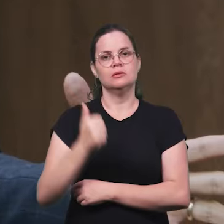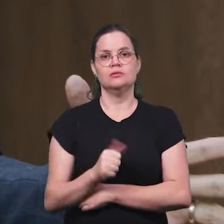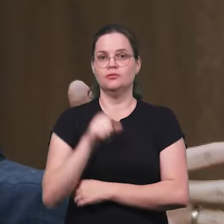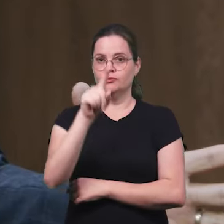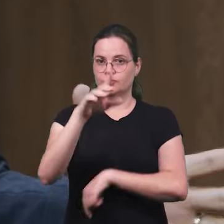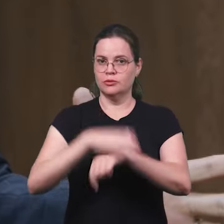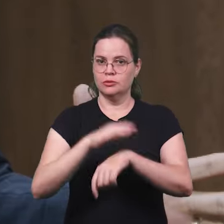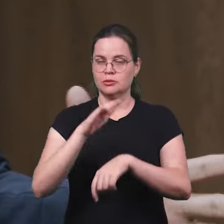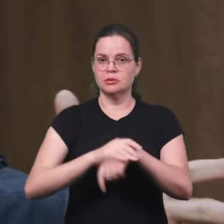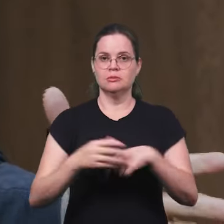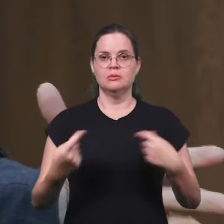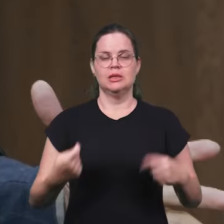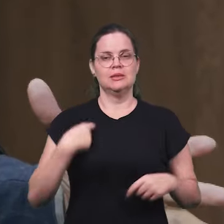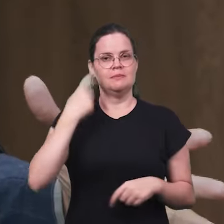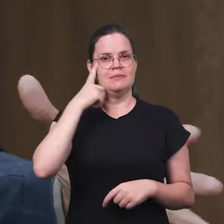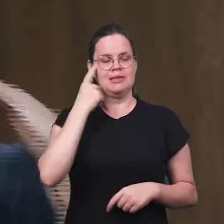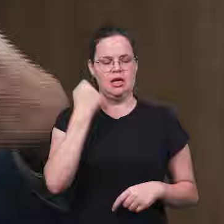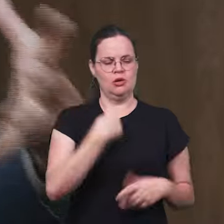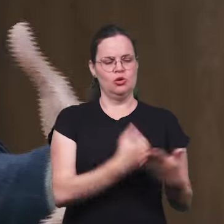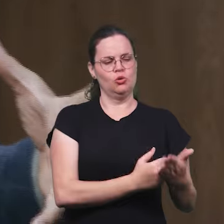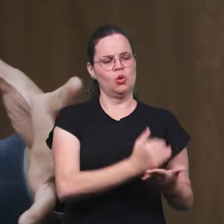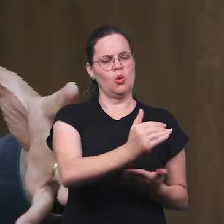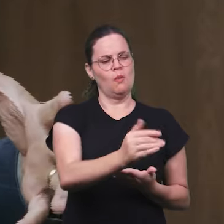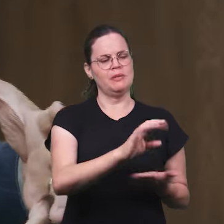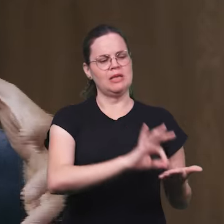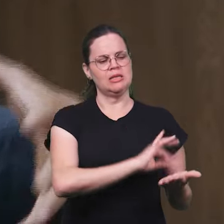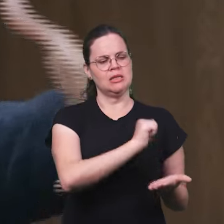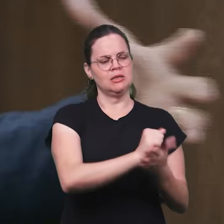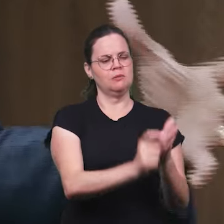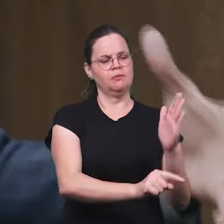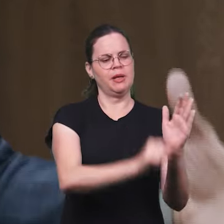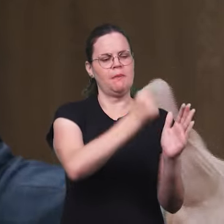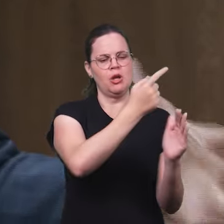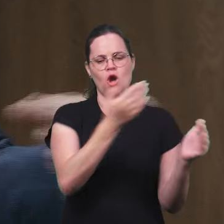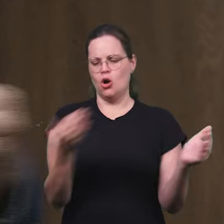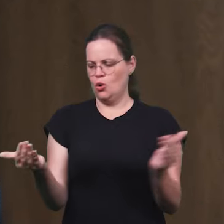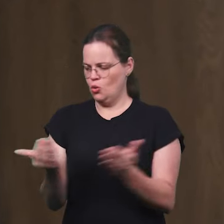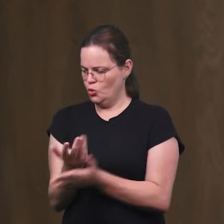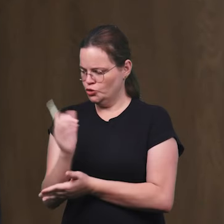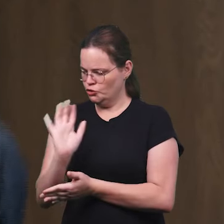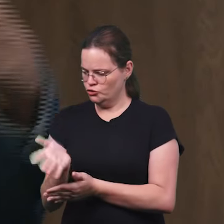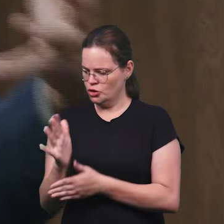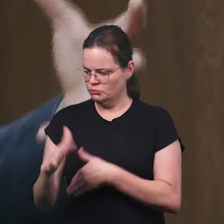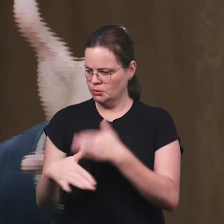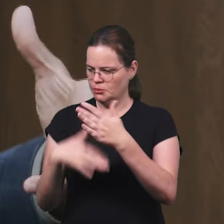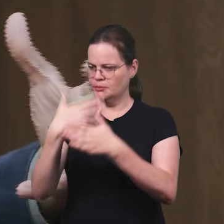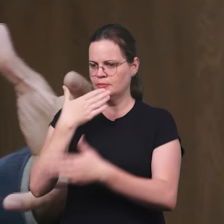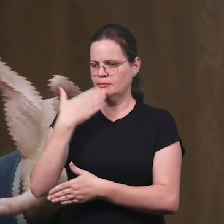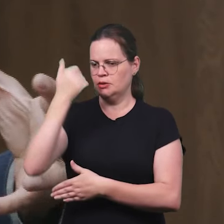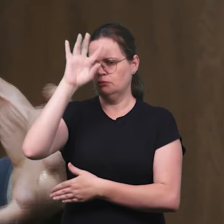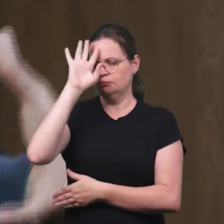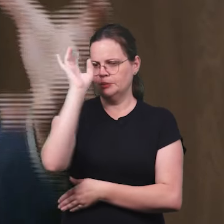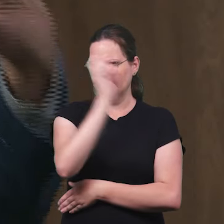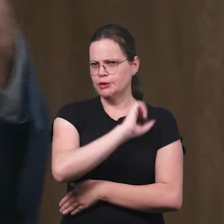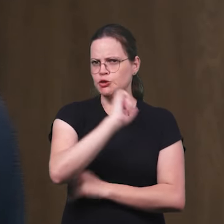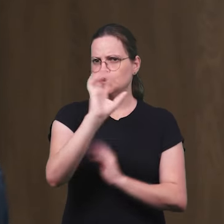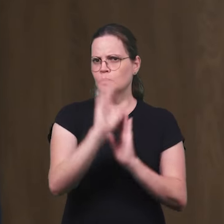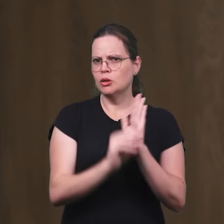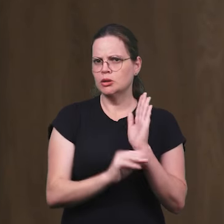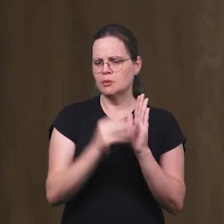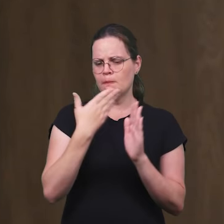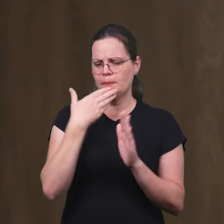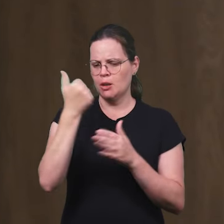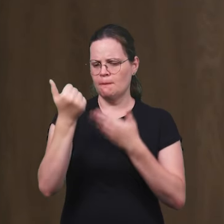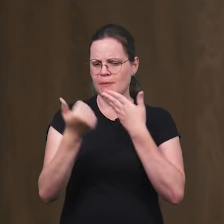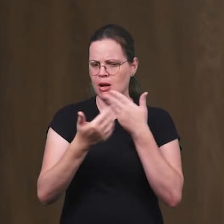esse processo e hoje eu estou avançando, eu estou aprendendo os conteúdos, eu estou melhorando, quais são as